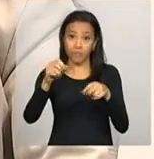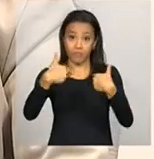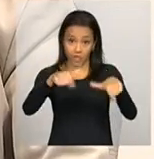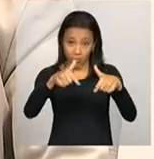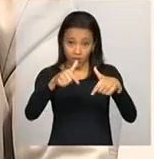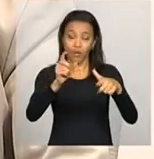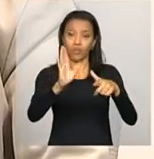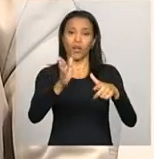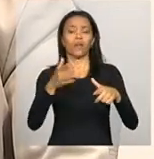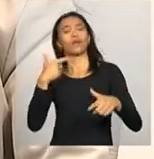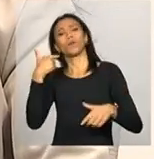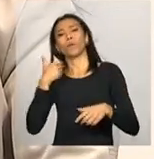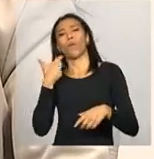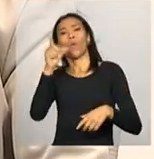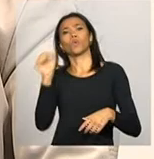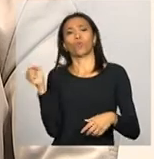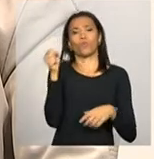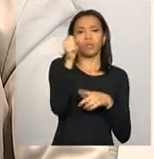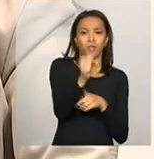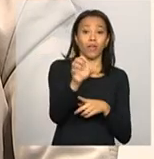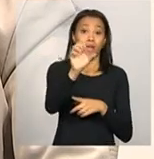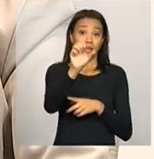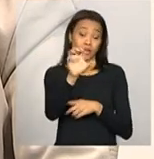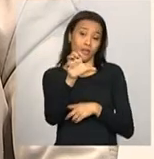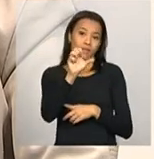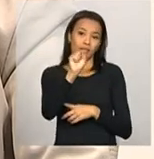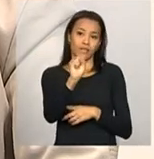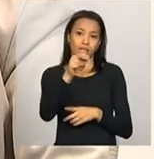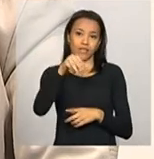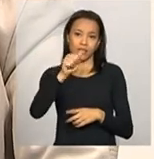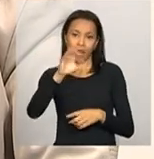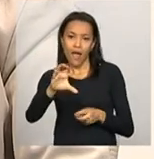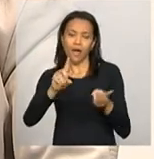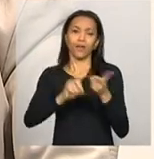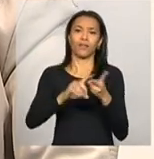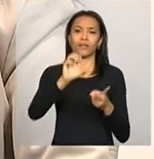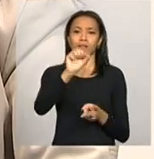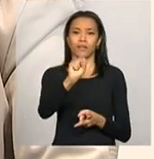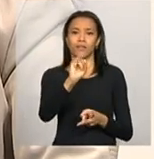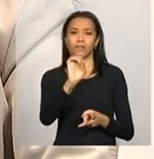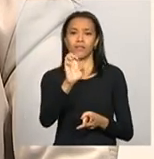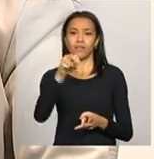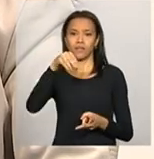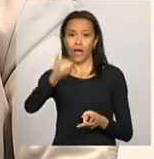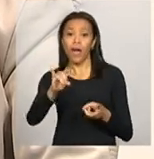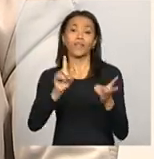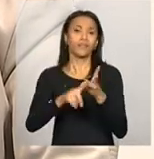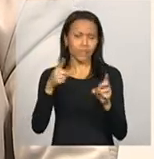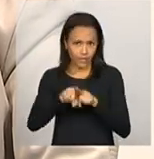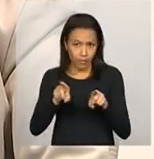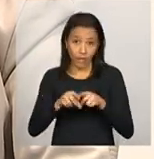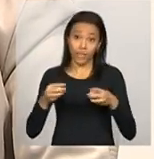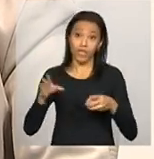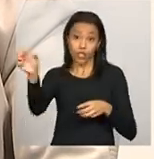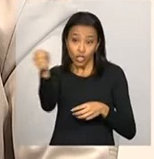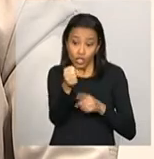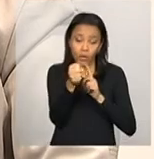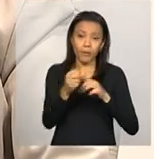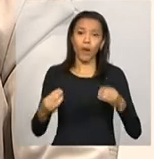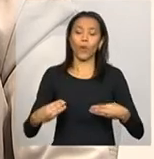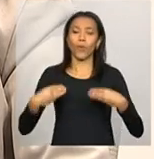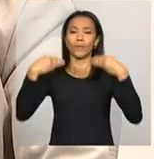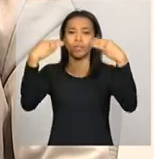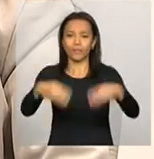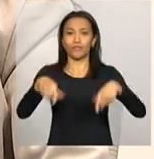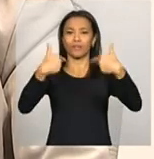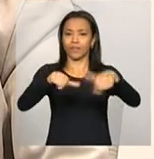atores envolvidos, como o Sistema S, que são Sistemas Nacionais de Aprendizagem, também o Ministério Público do Trabalho e ainda outras